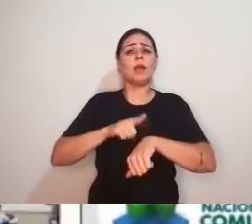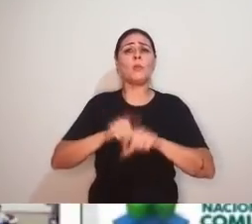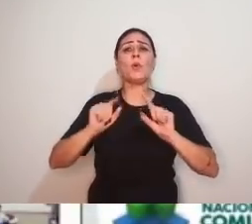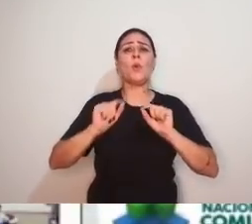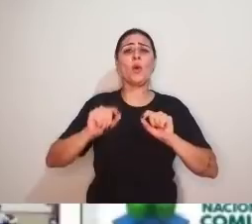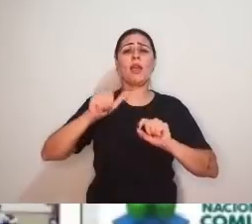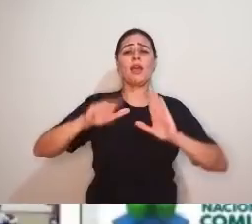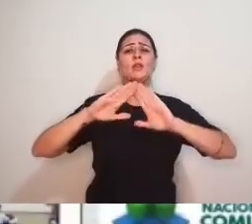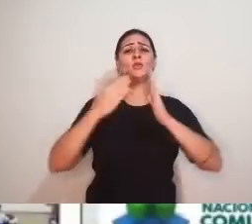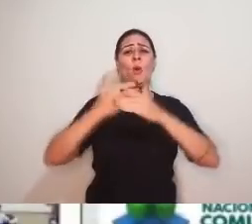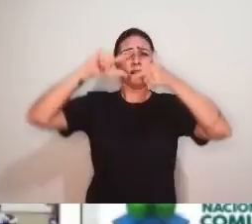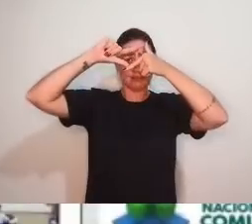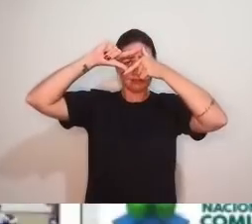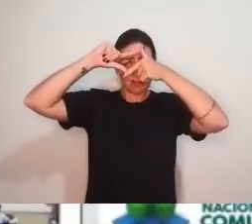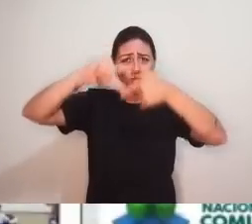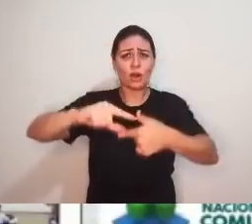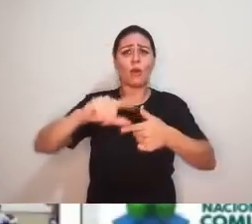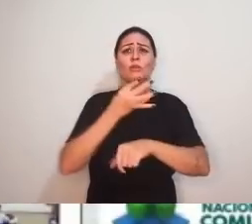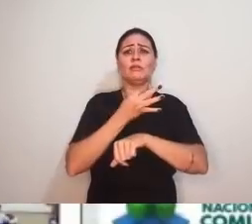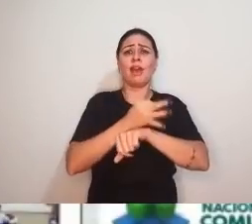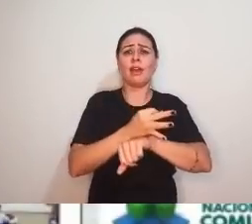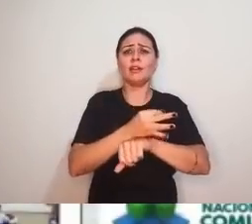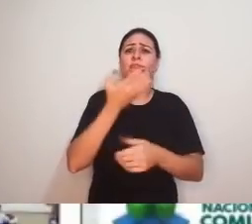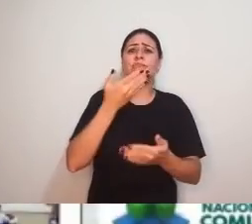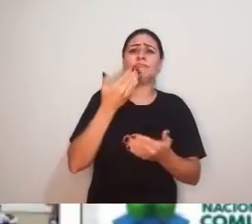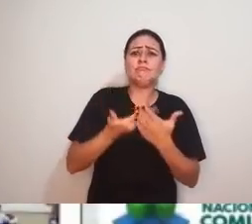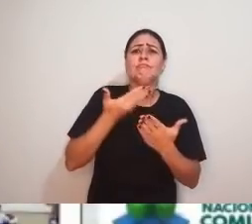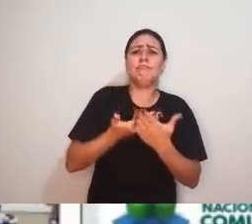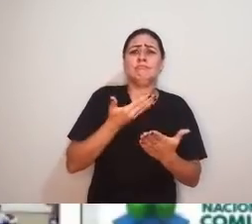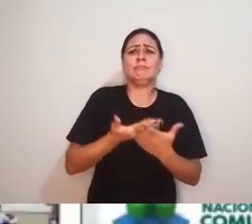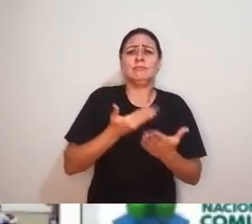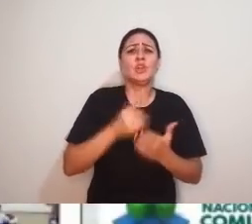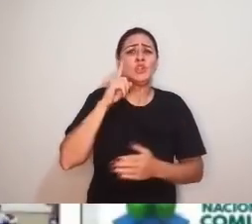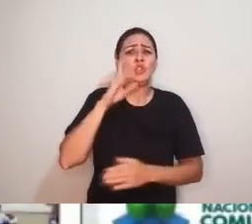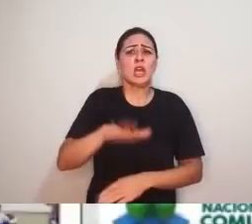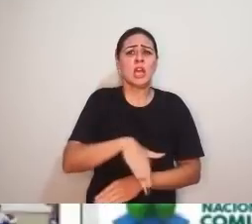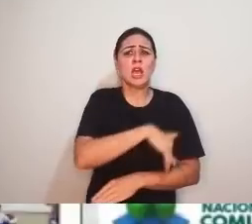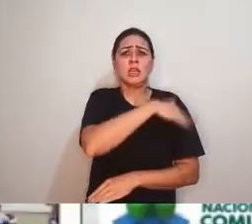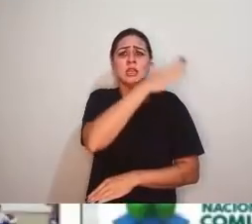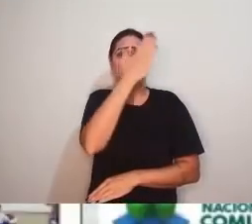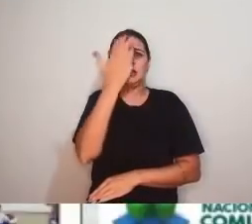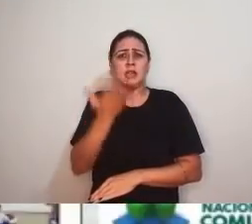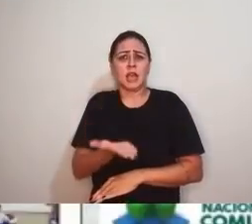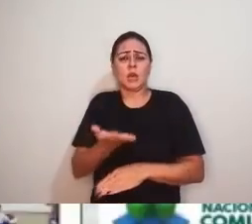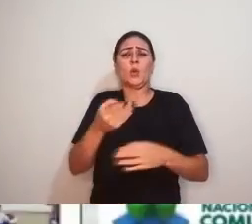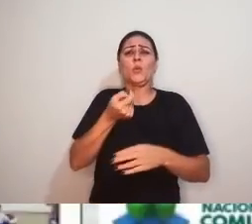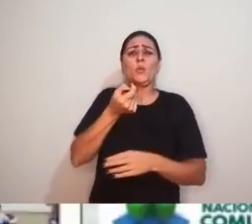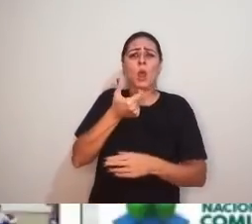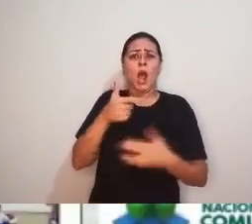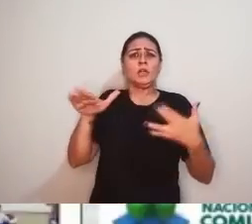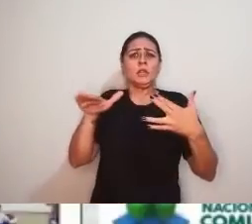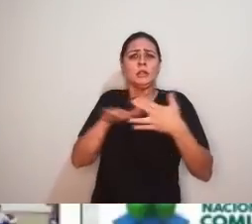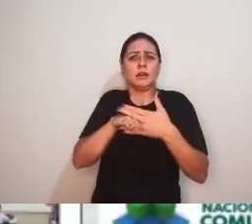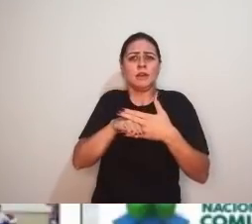Eu sou do tempo que tecnicismo aplicava na veia. Se tomava tecnicismo na veia das 7 da manhã até a 1 da tarde, na